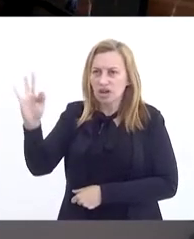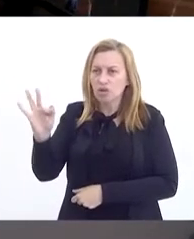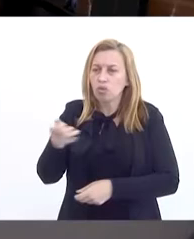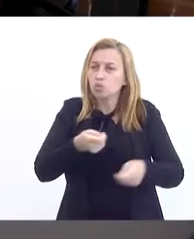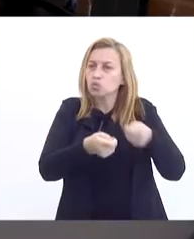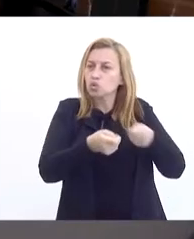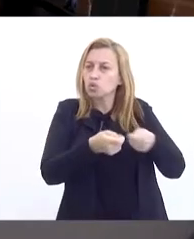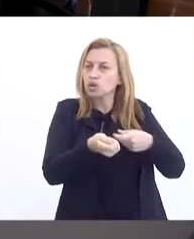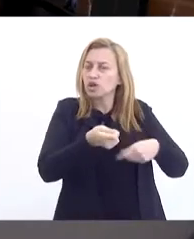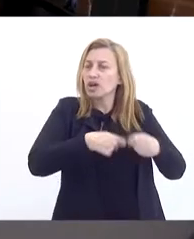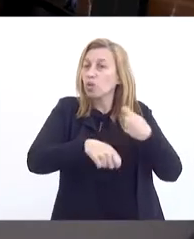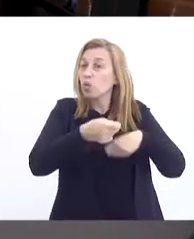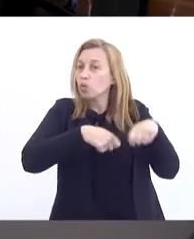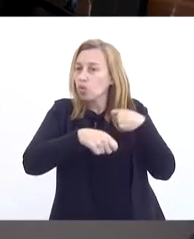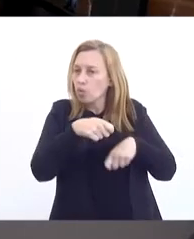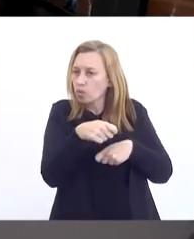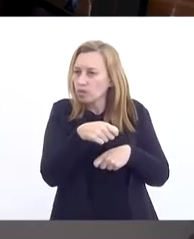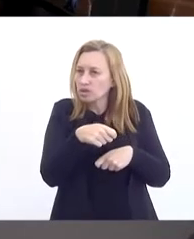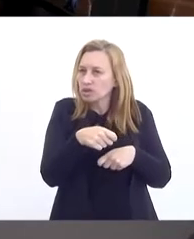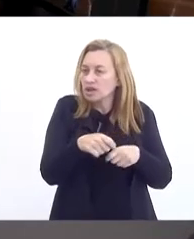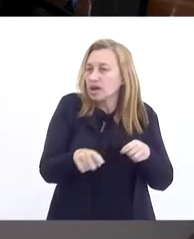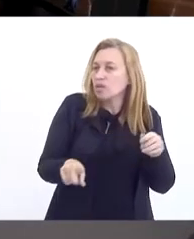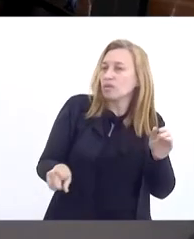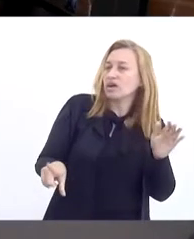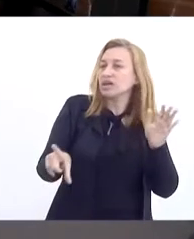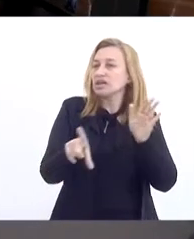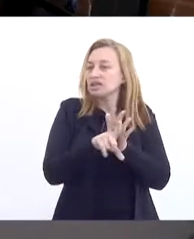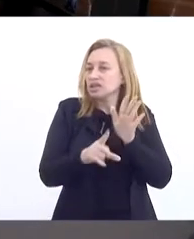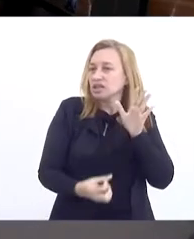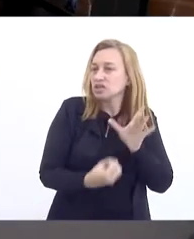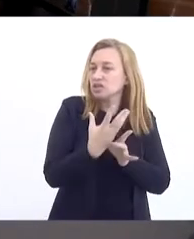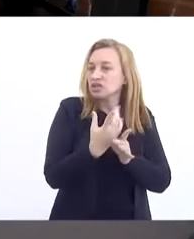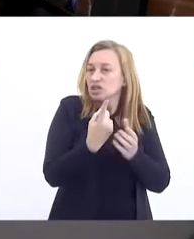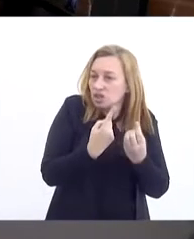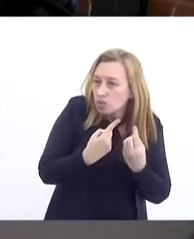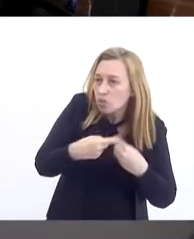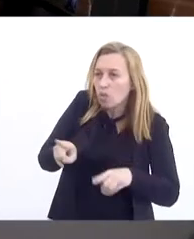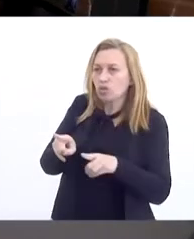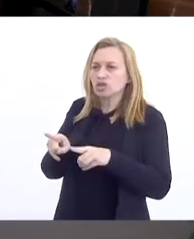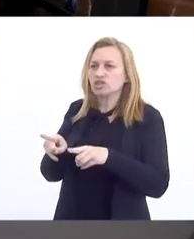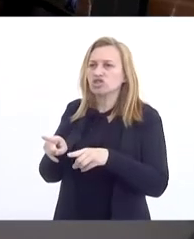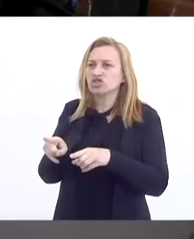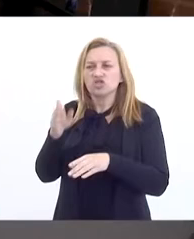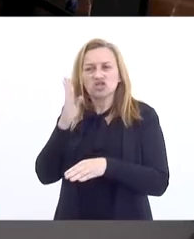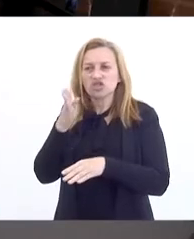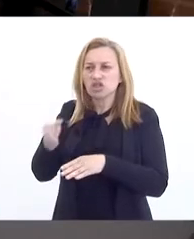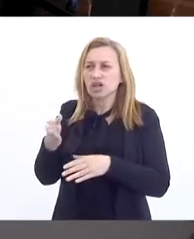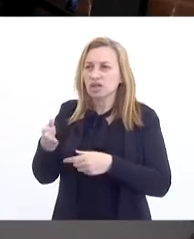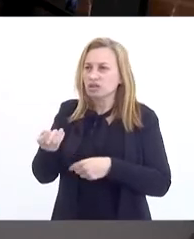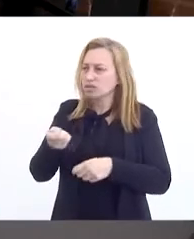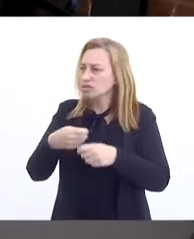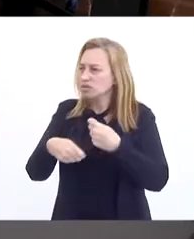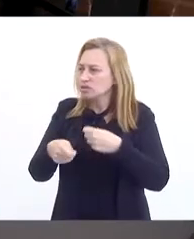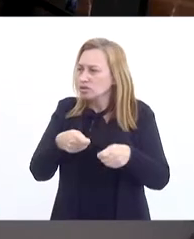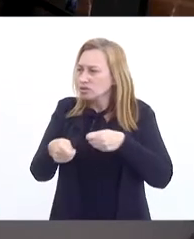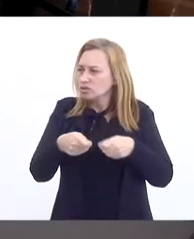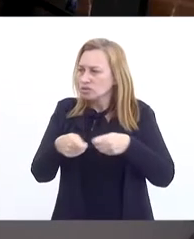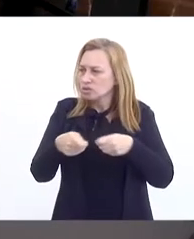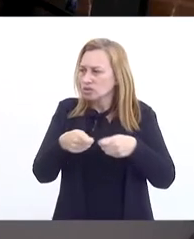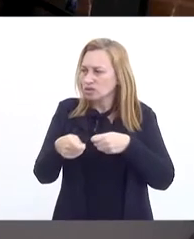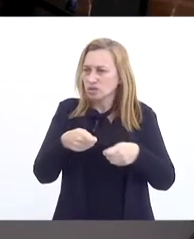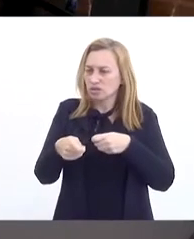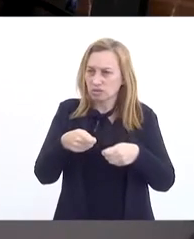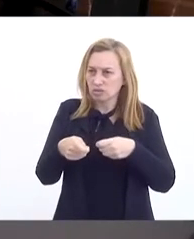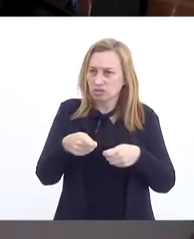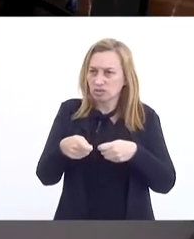É uma maneira do legislador afrontar diretamente o domínio econômico e a liberdade do empreendedor